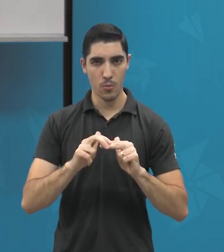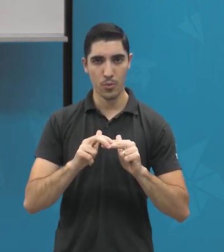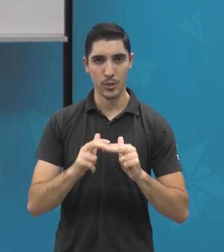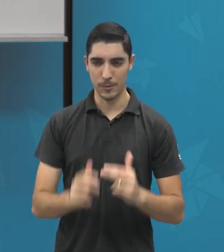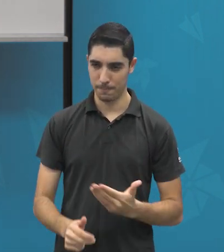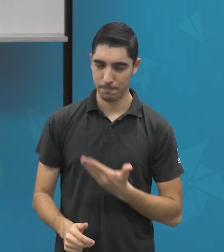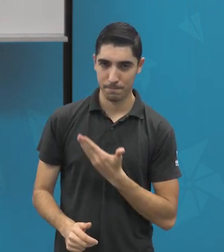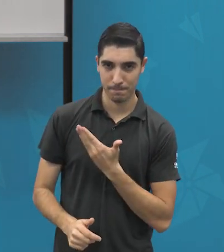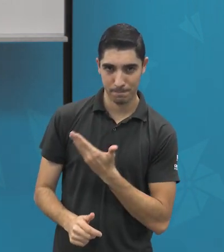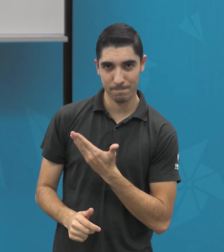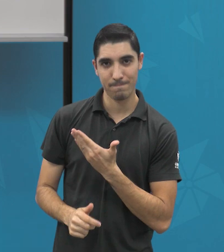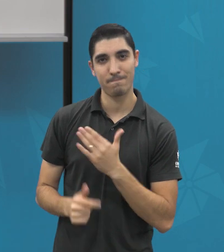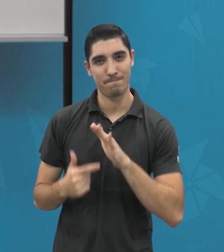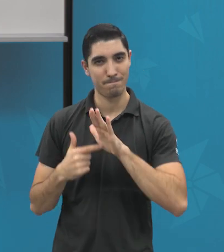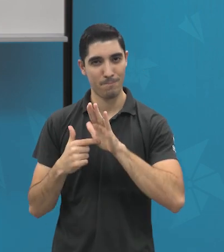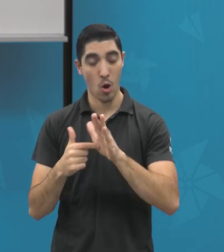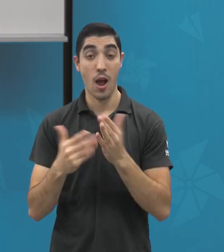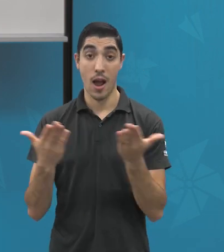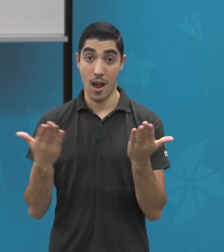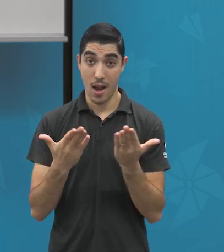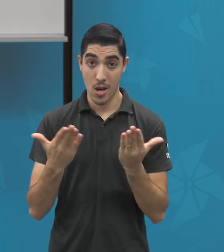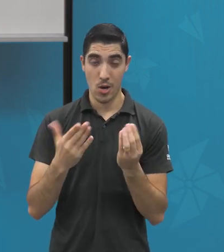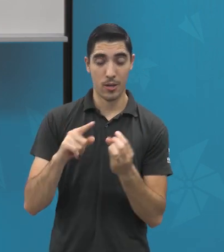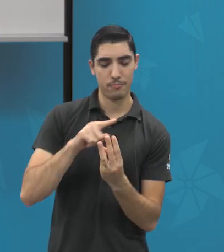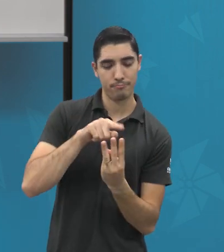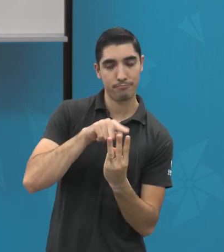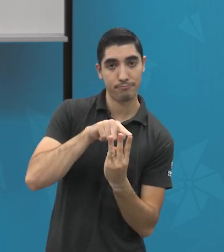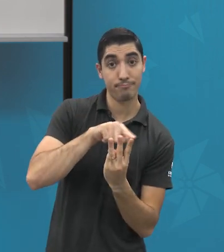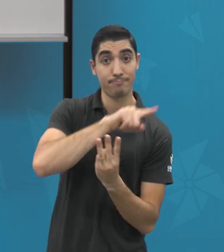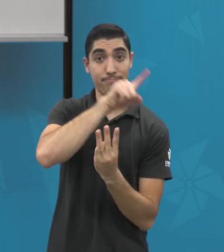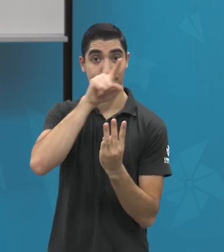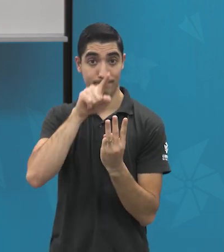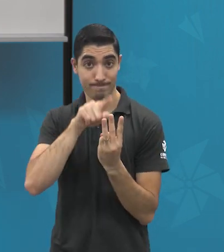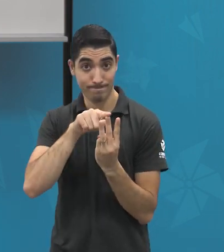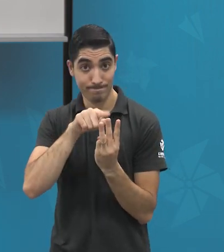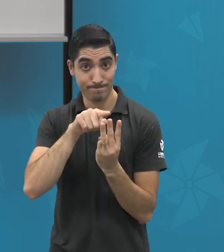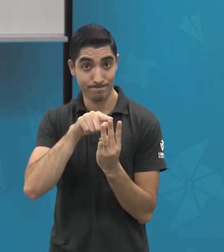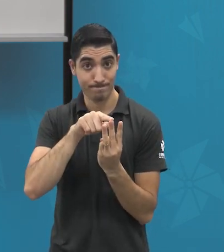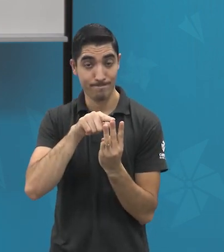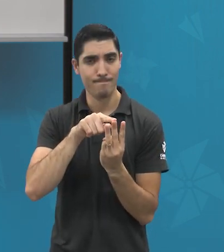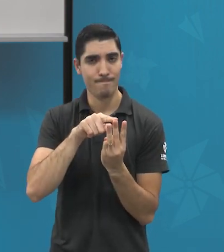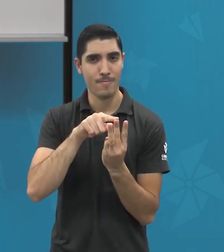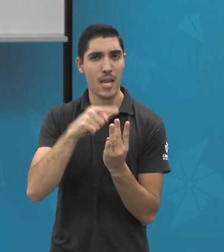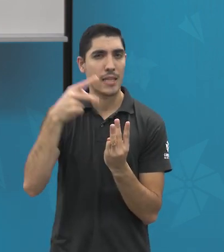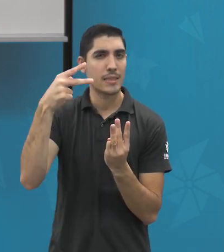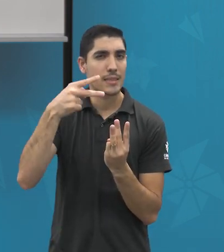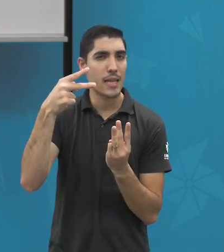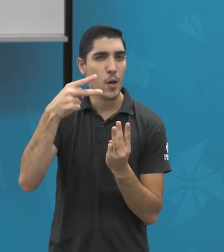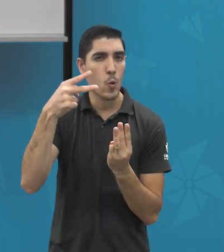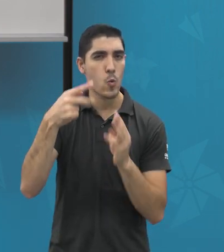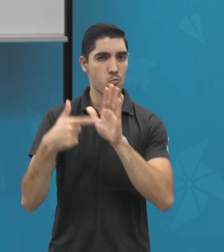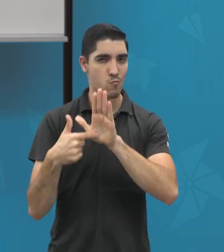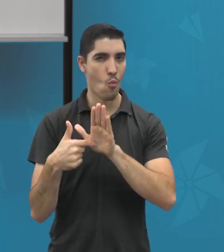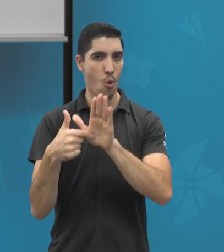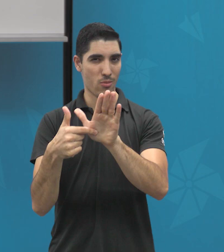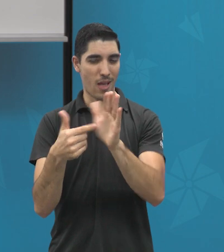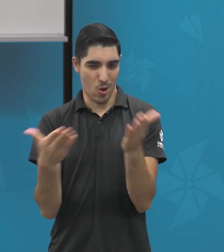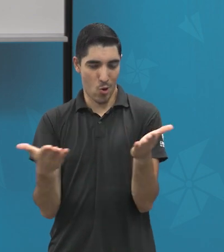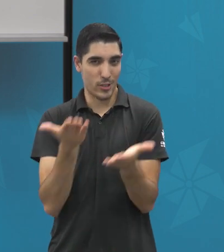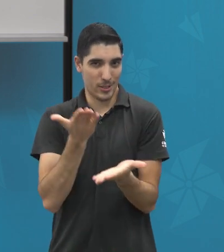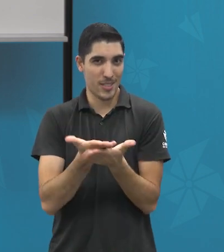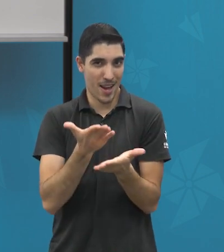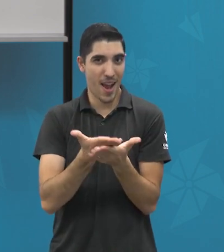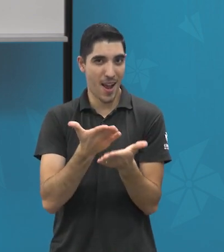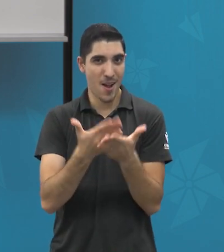link, então, a gente começa a pensar nesse segundo aspecto que eu destaquei para